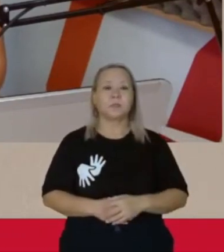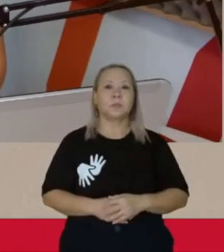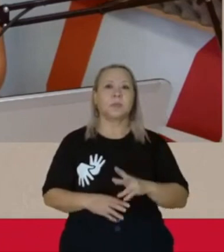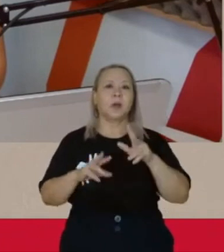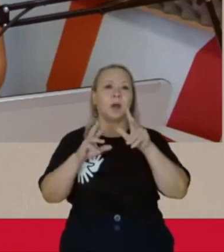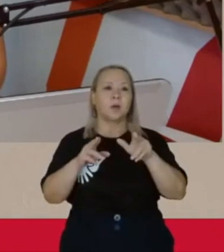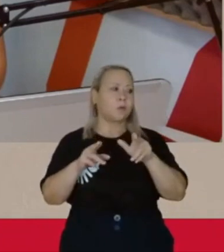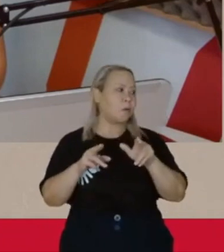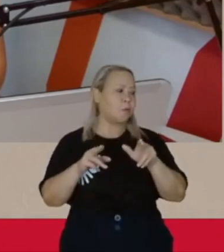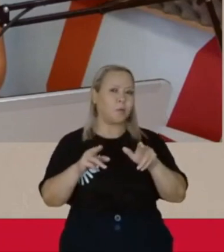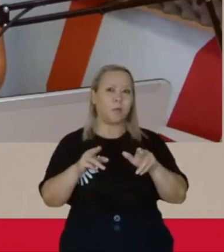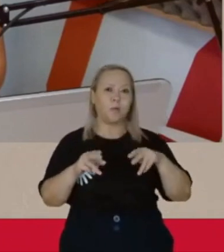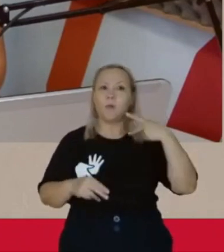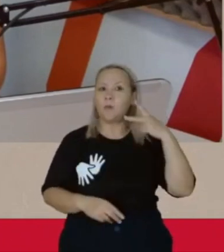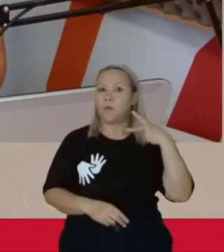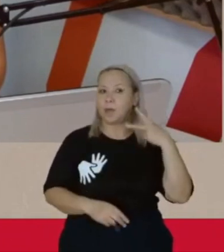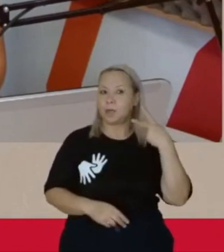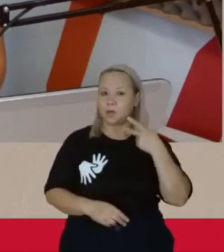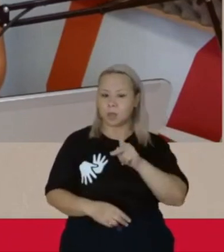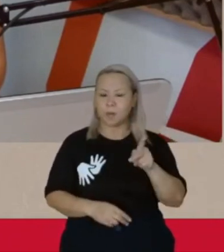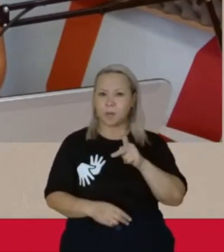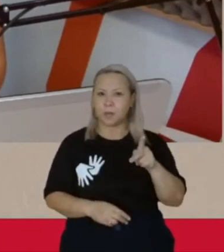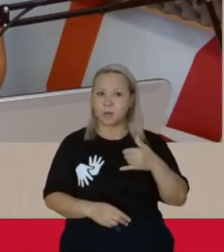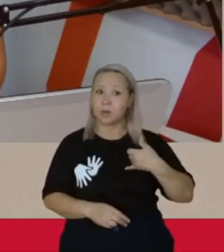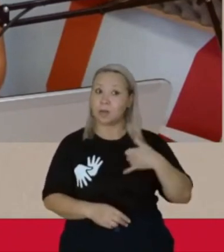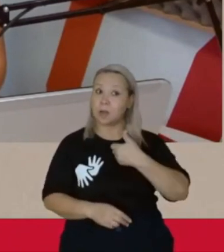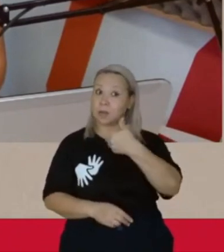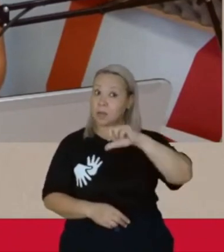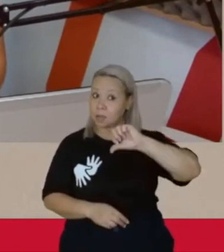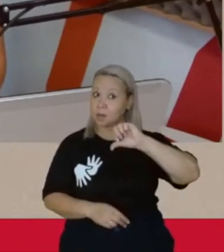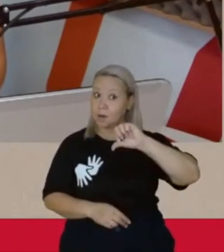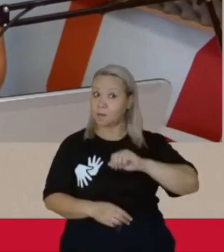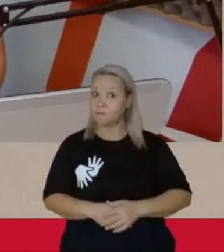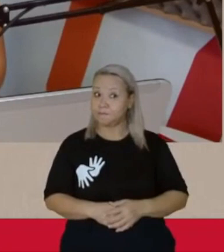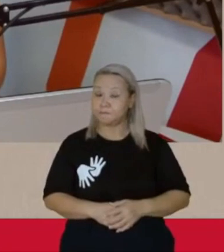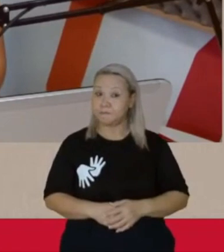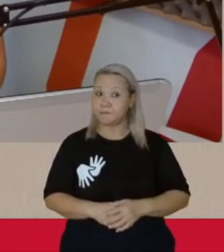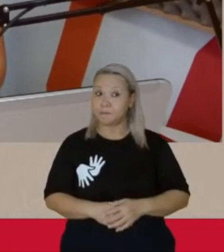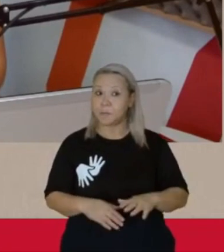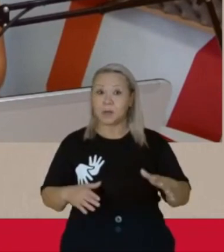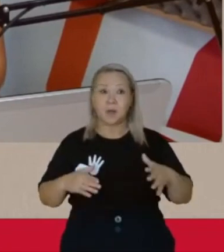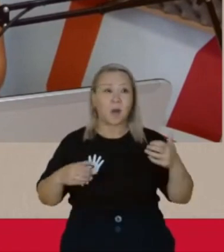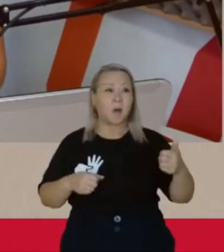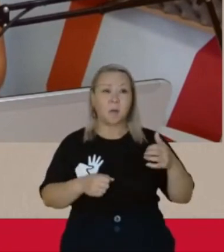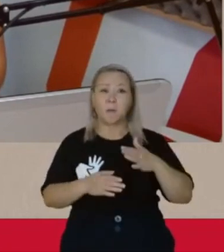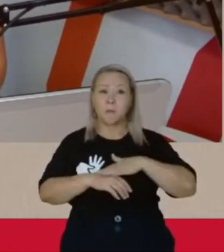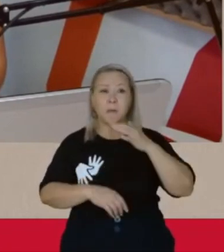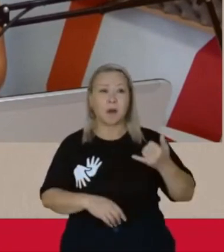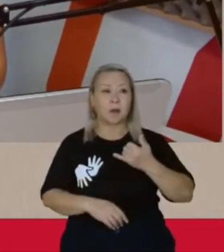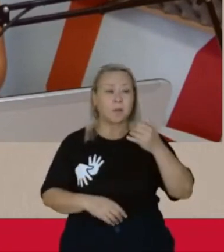vereadora, mas você é professora desde os 19 anos. Quem foi o seu maior exemplo para você